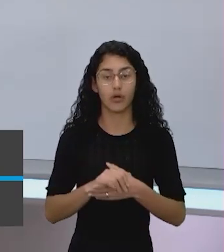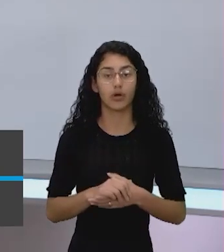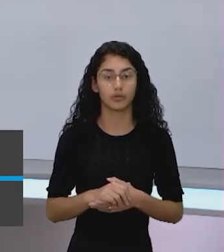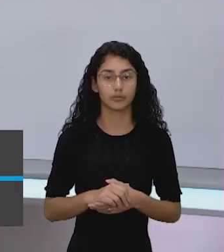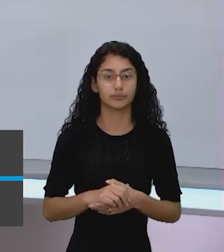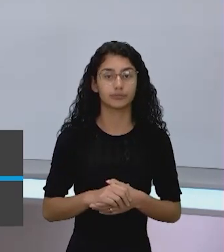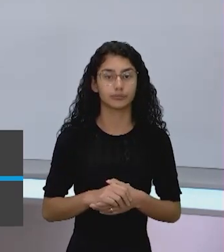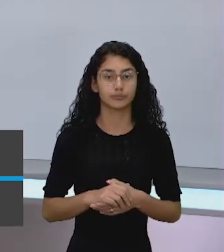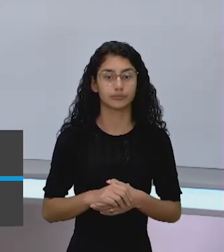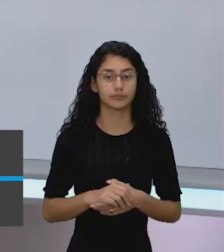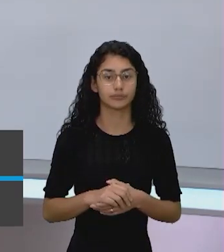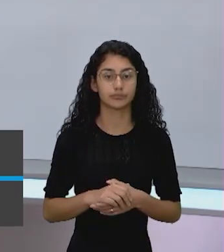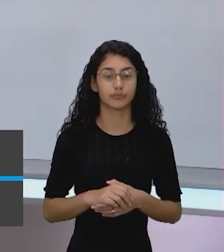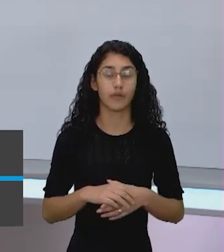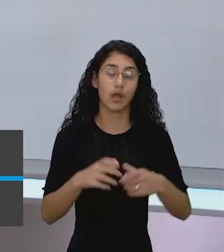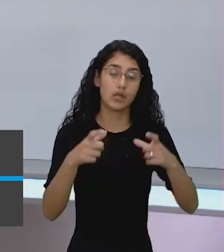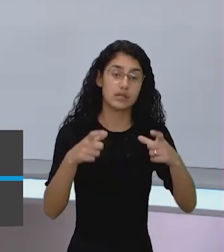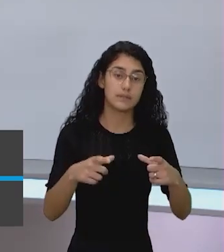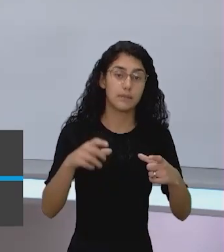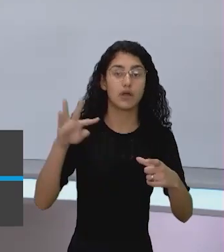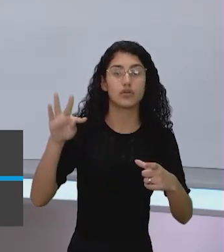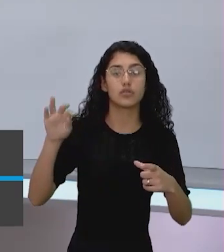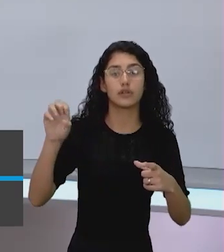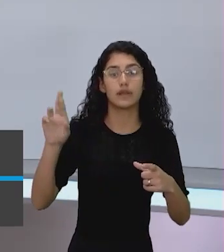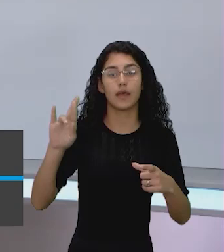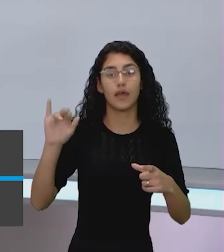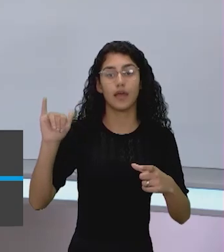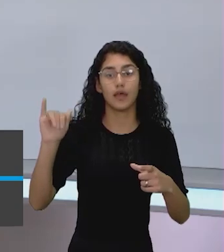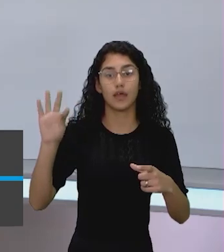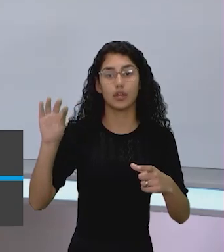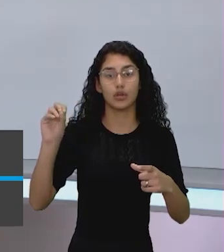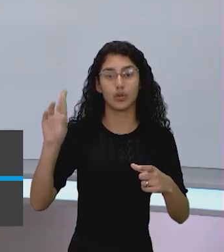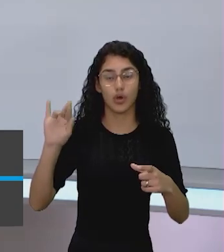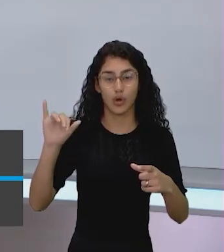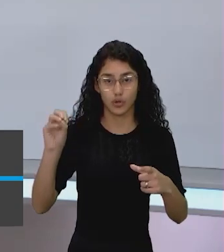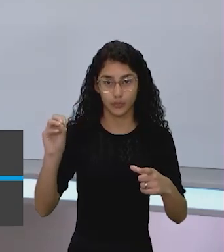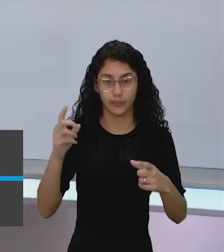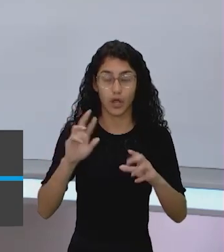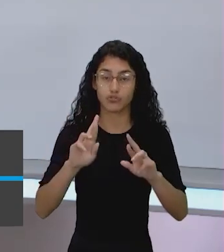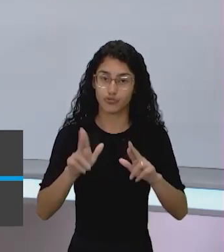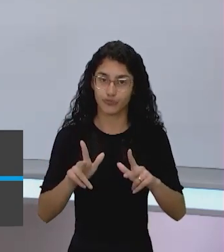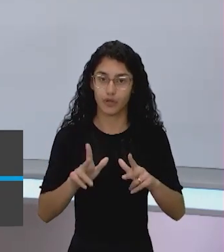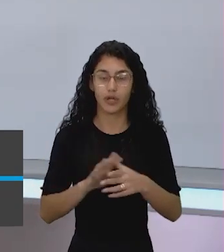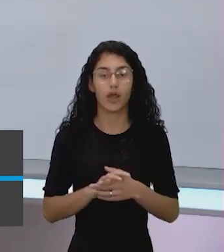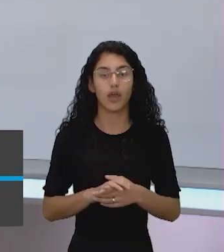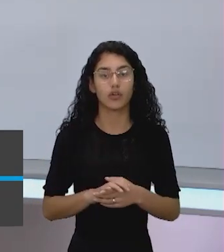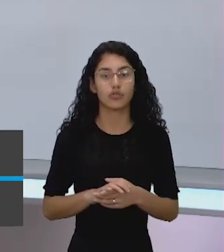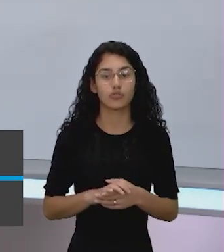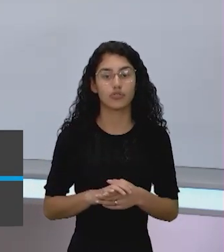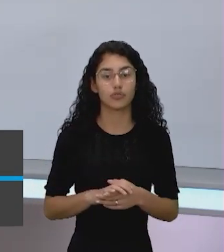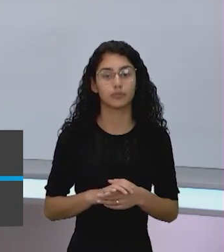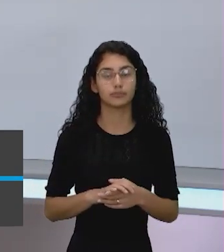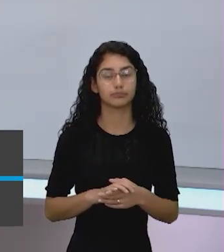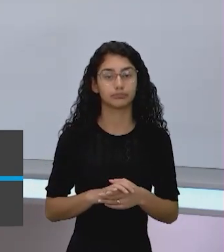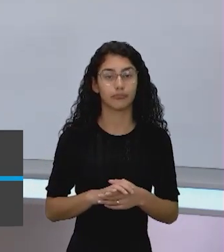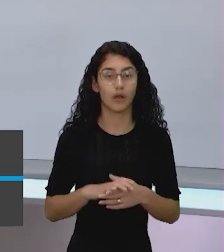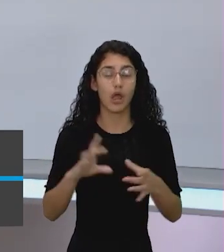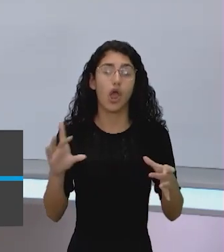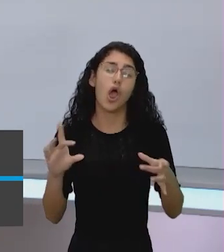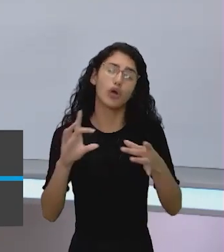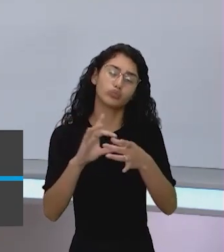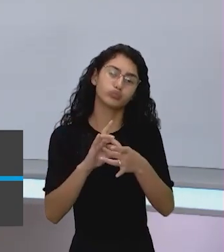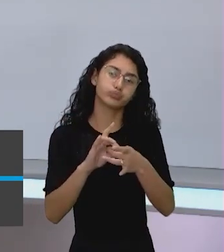e território não são duas coisas completamente diferentes, muito pelo contrário. Território tem tudo a ver com espaço, mas quando a gente pensa